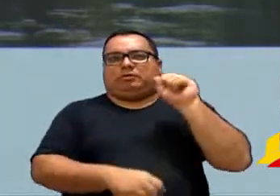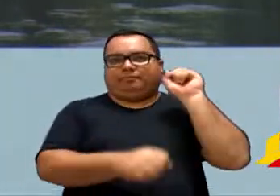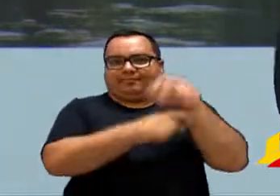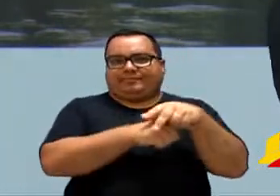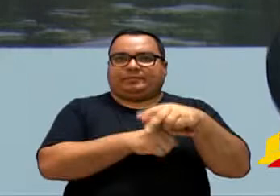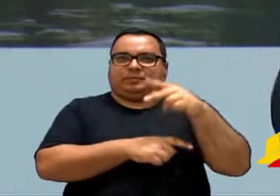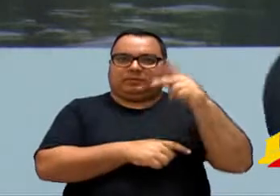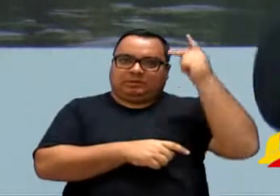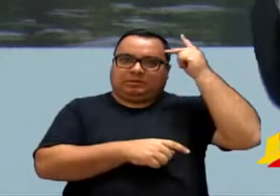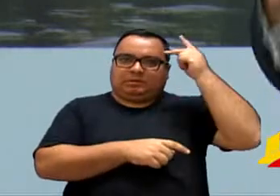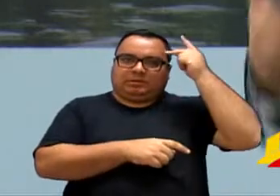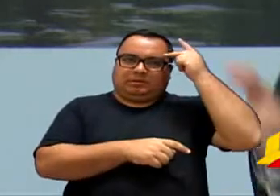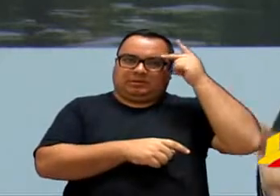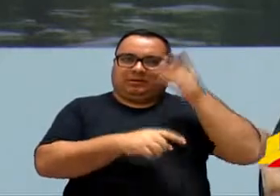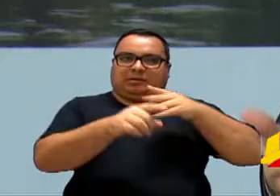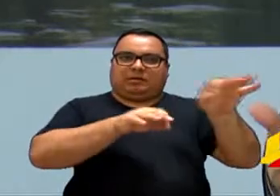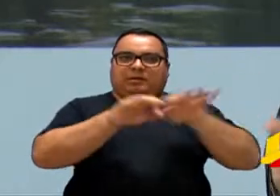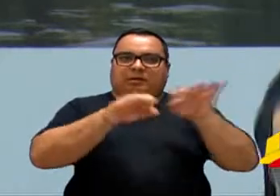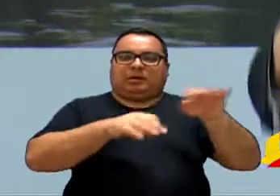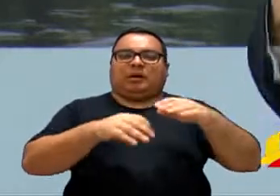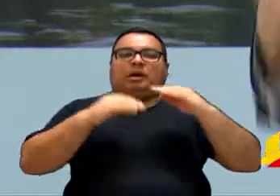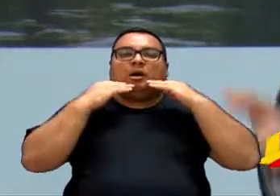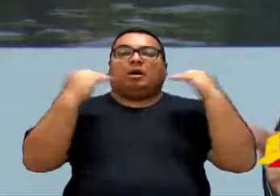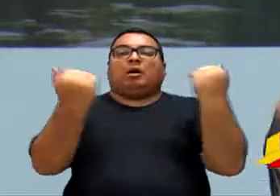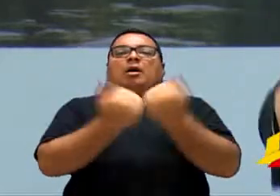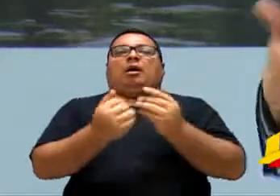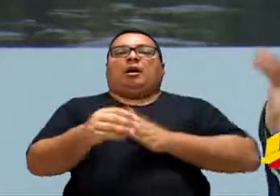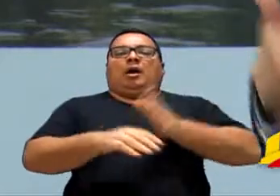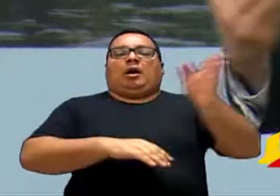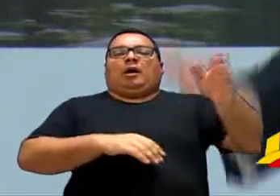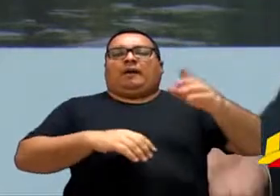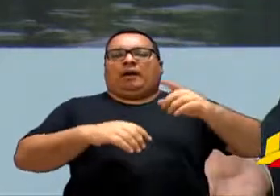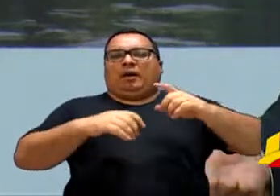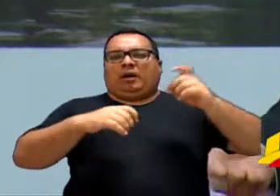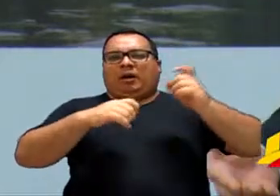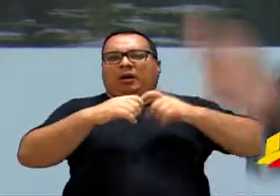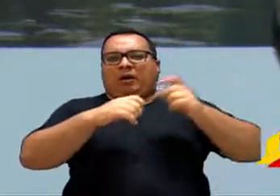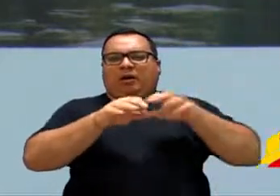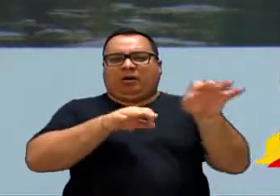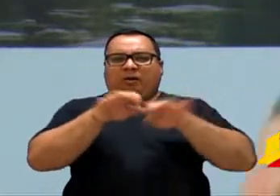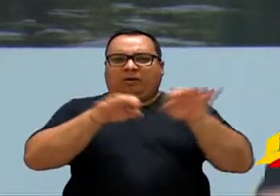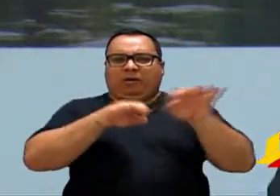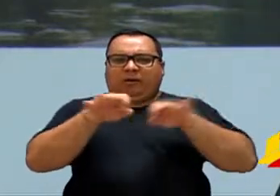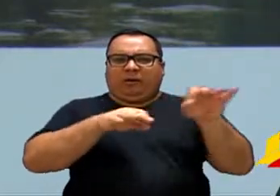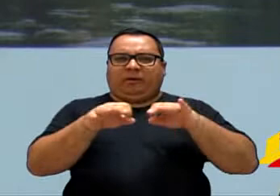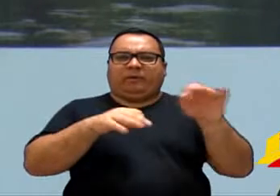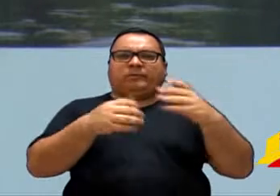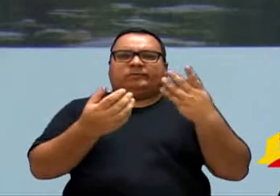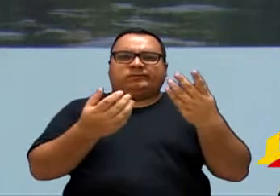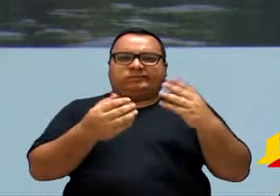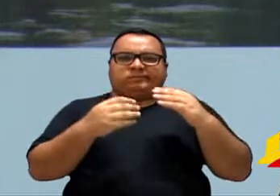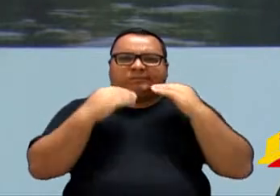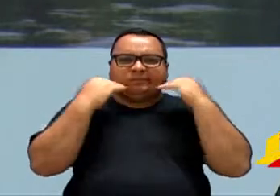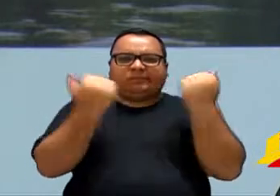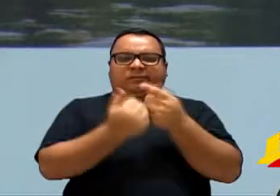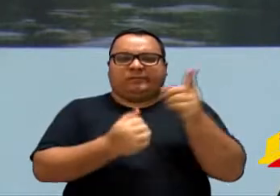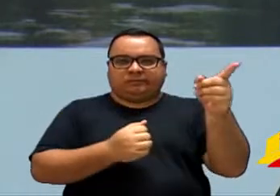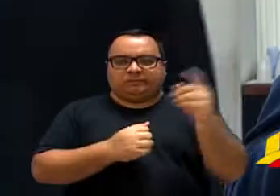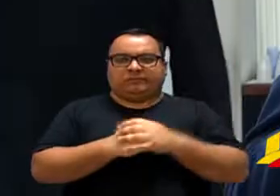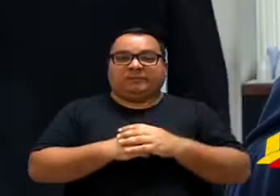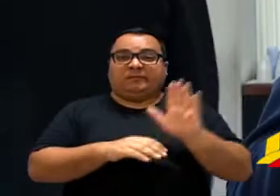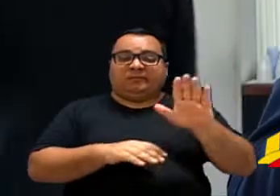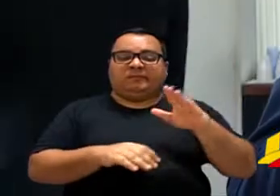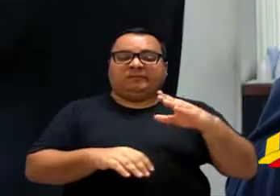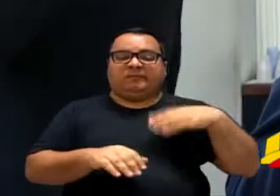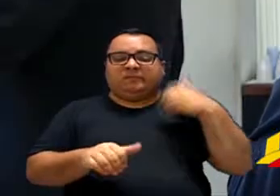cirurgia prática onde a gente vai desenvolver muito caro já paguei estarei lá mas o meu assessor vai estar aqui meu advogado os